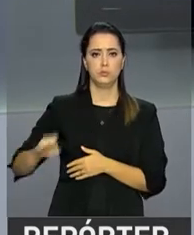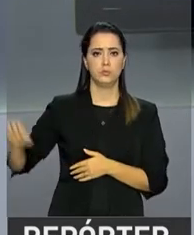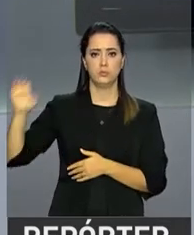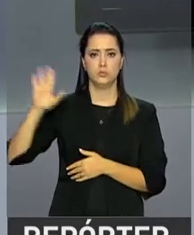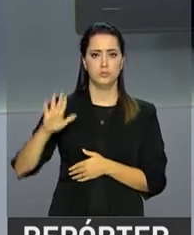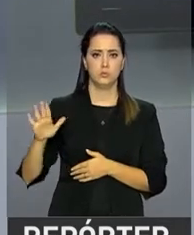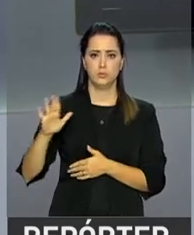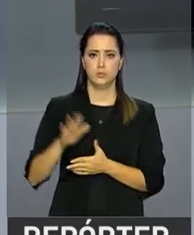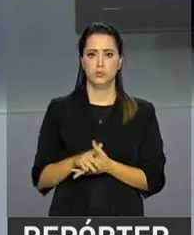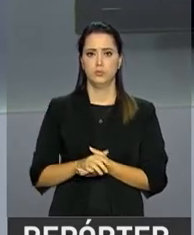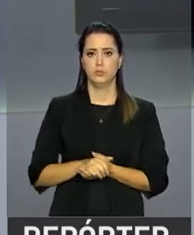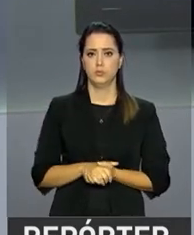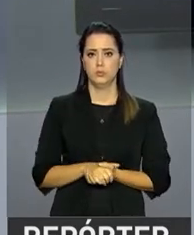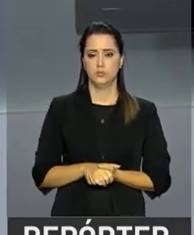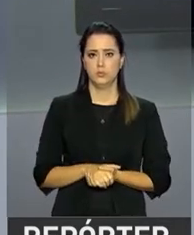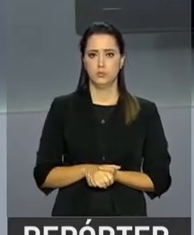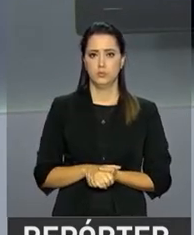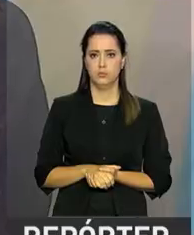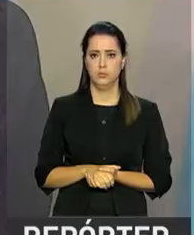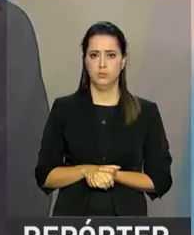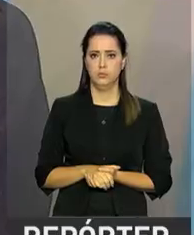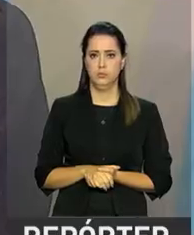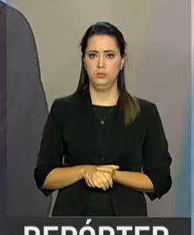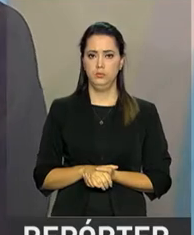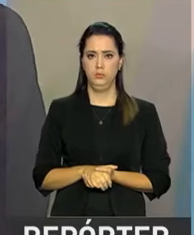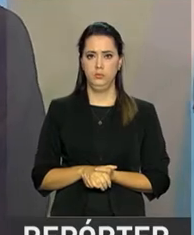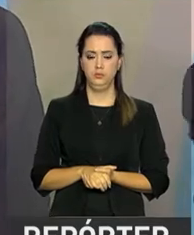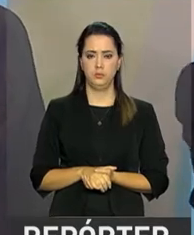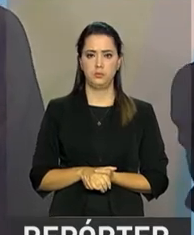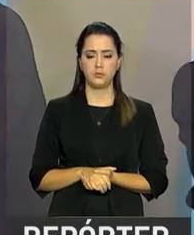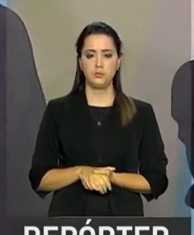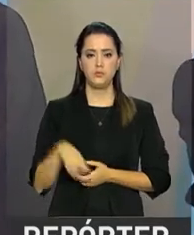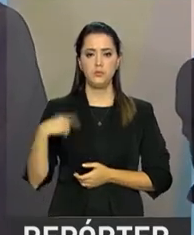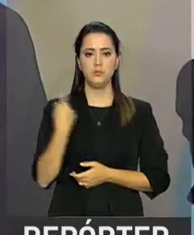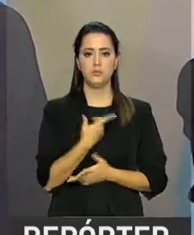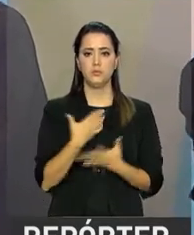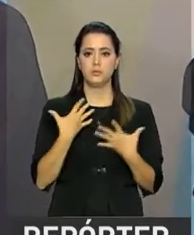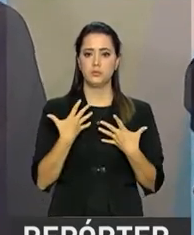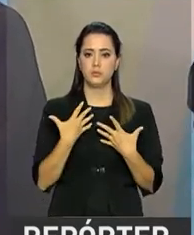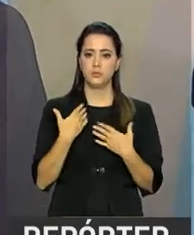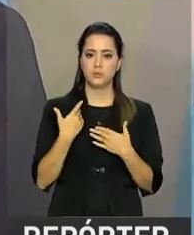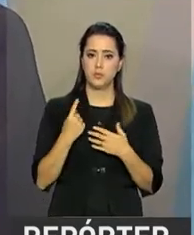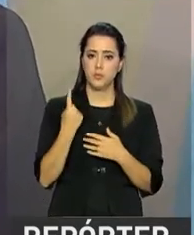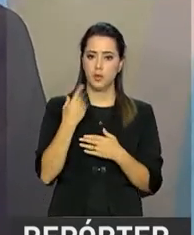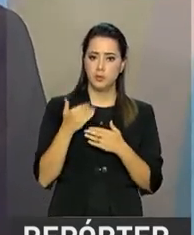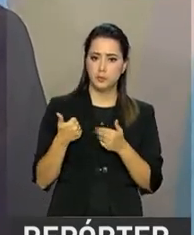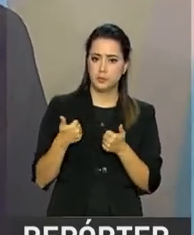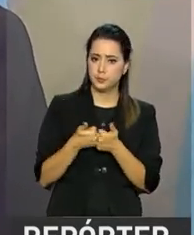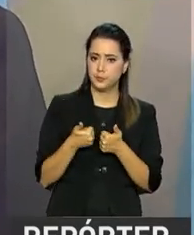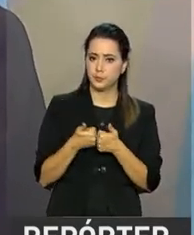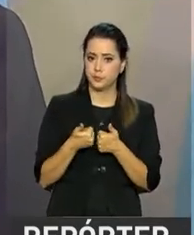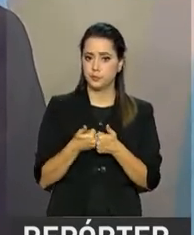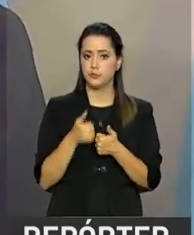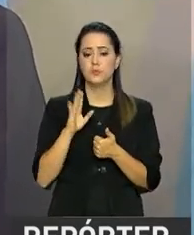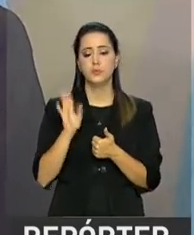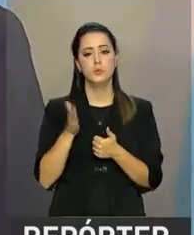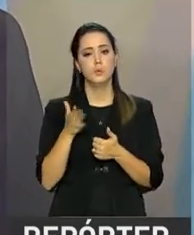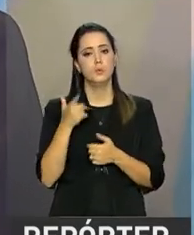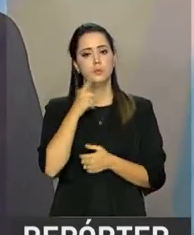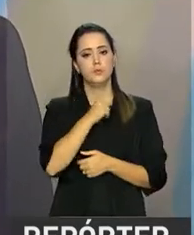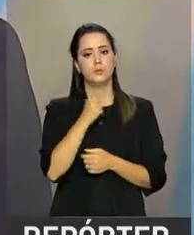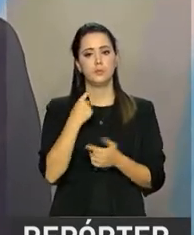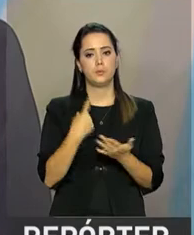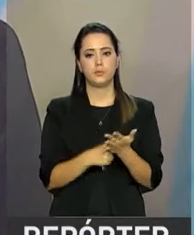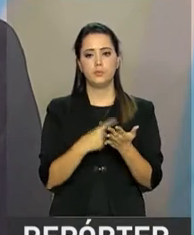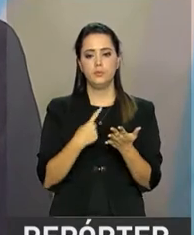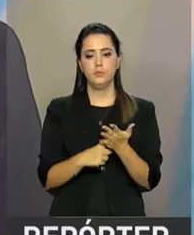ea união não européia nós estamos a um passo na mídia só vejo de conseguirmos fechar